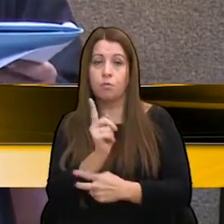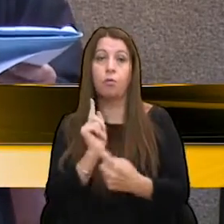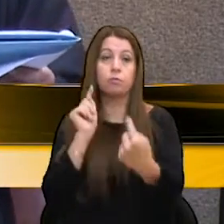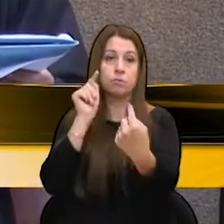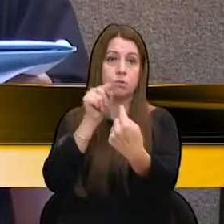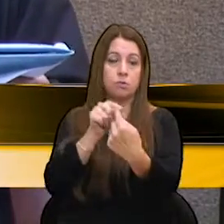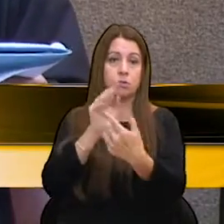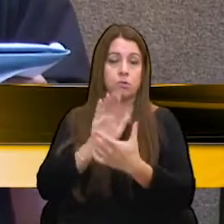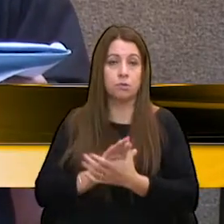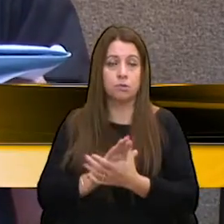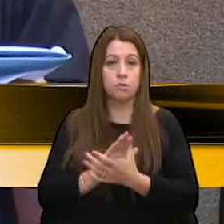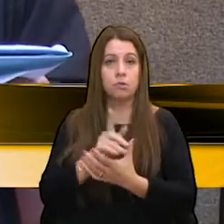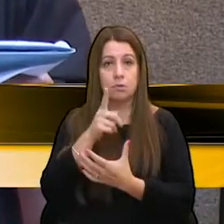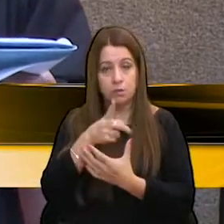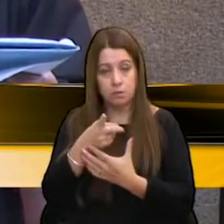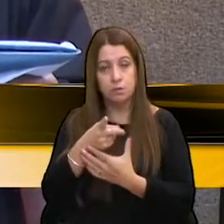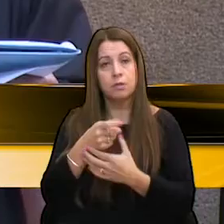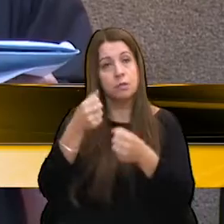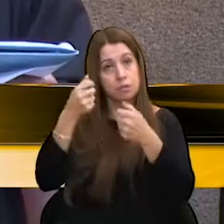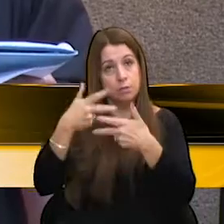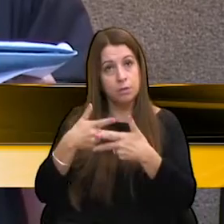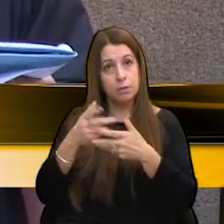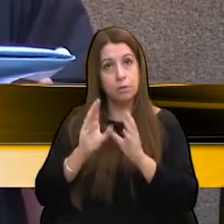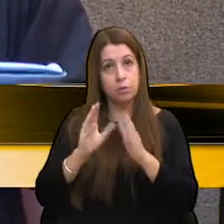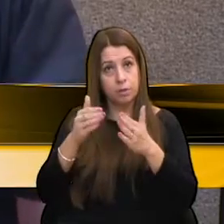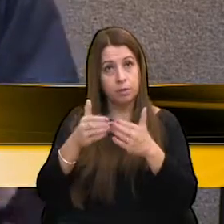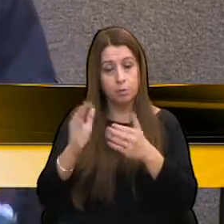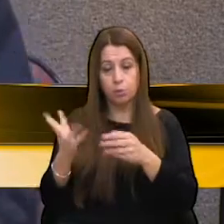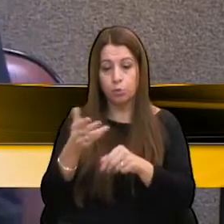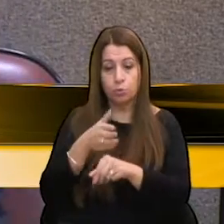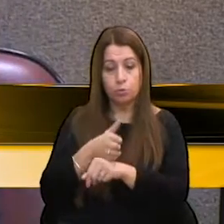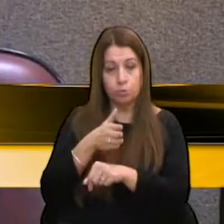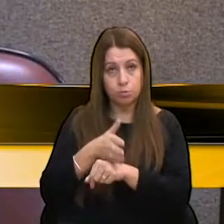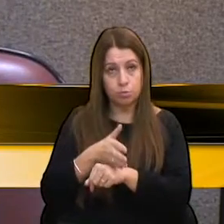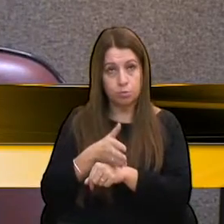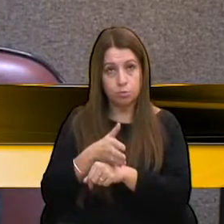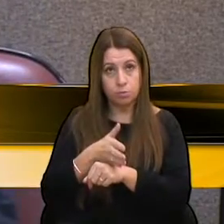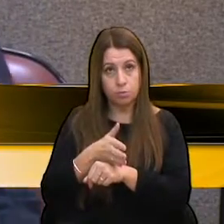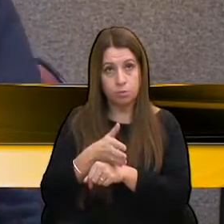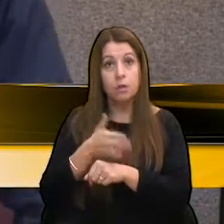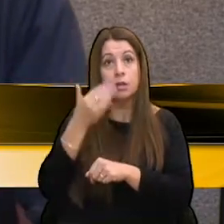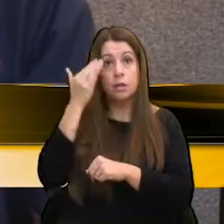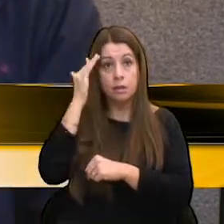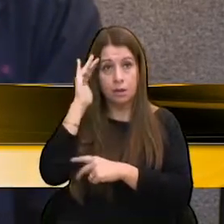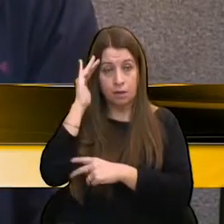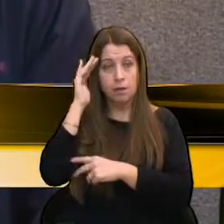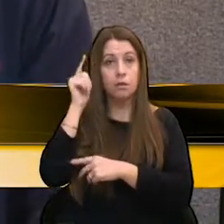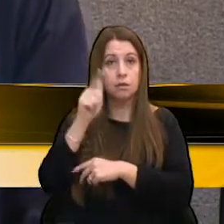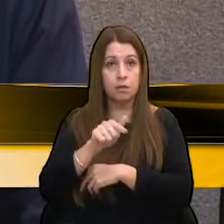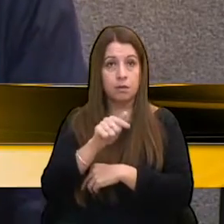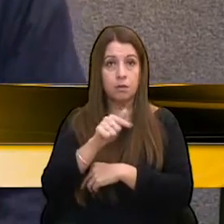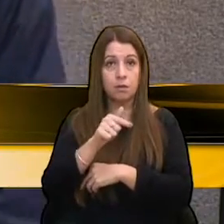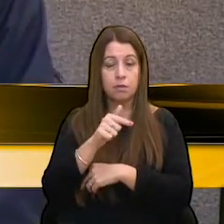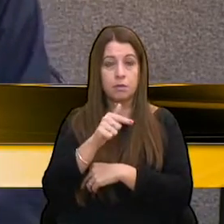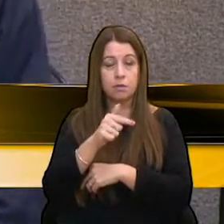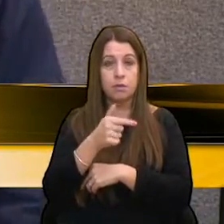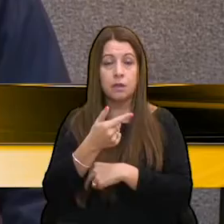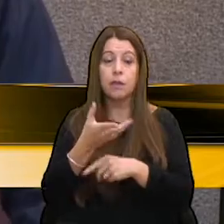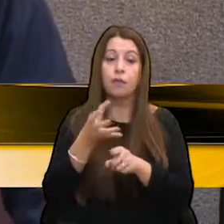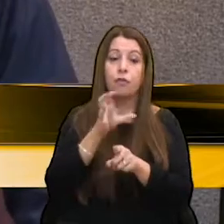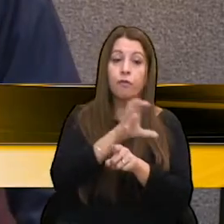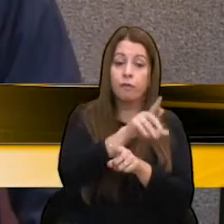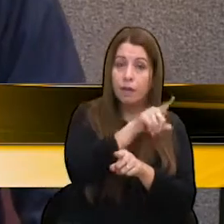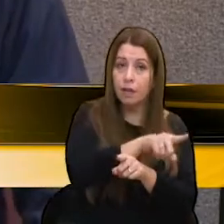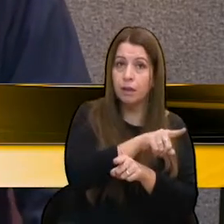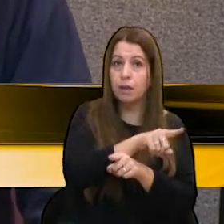propósito. Assim sendo, essa comissão, por seus integrantes, entendendo que ao invadir a